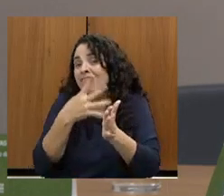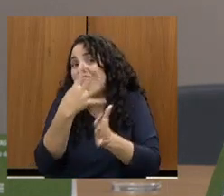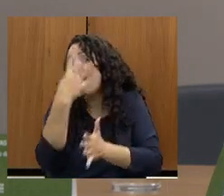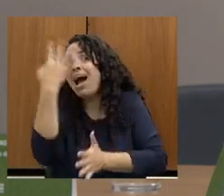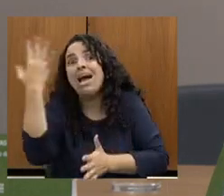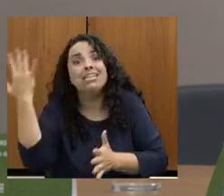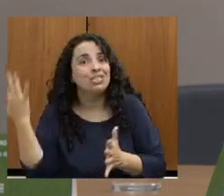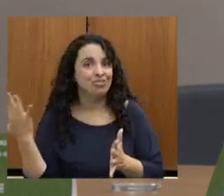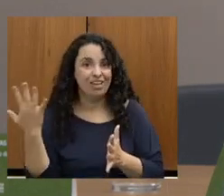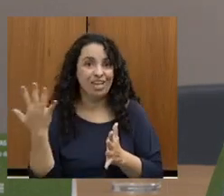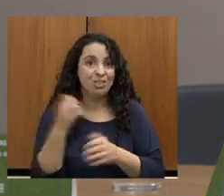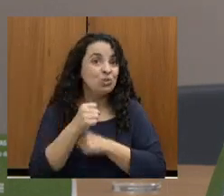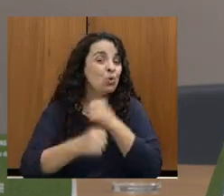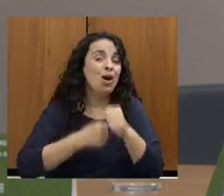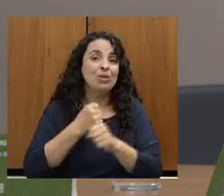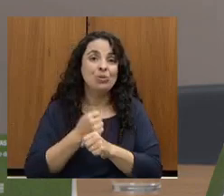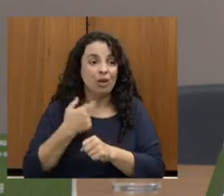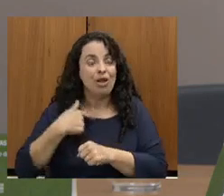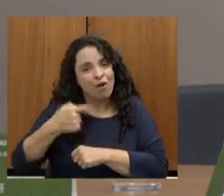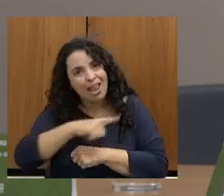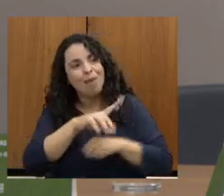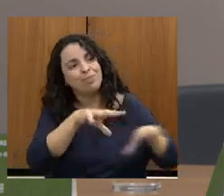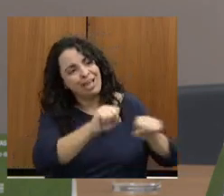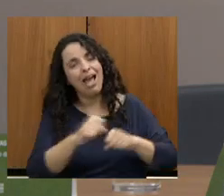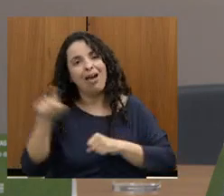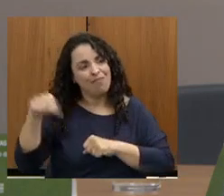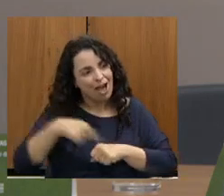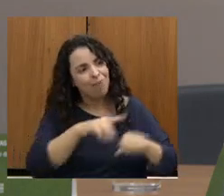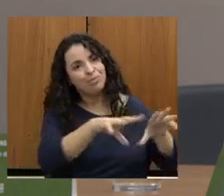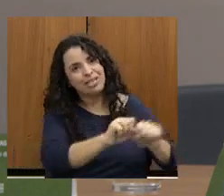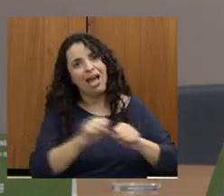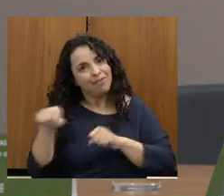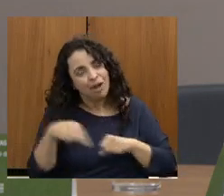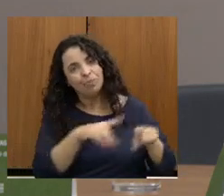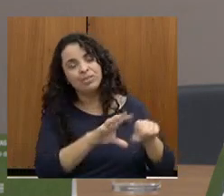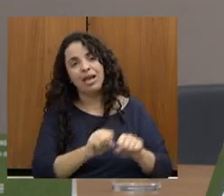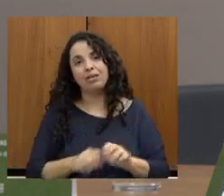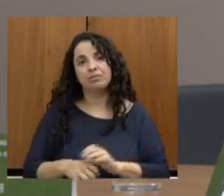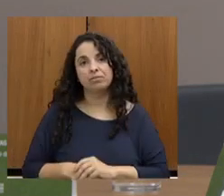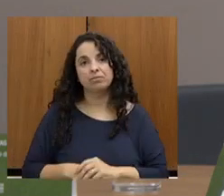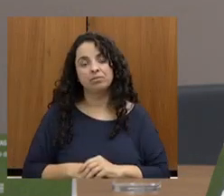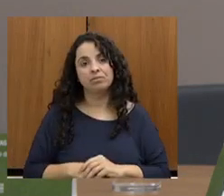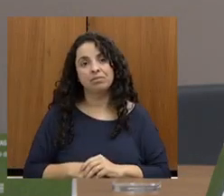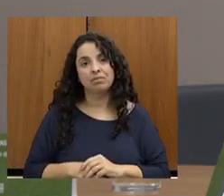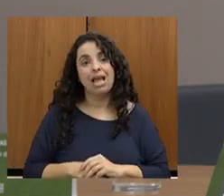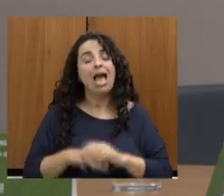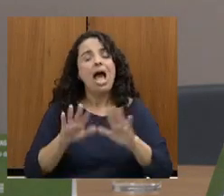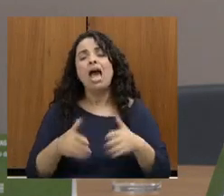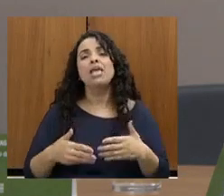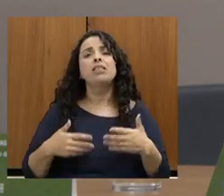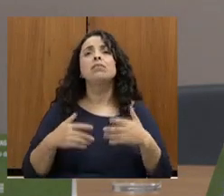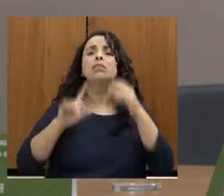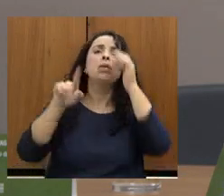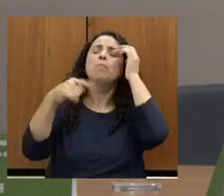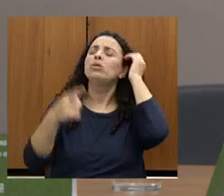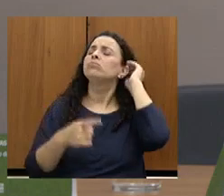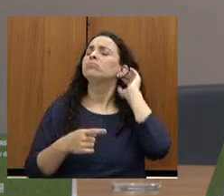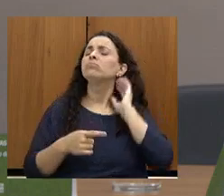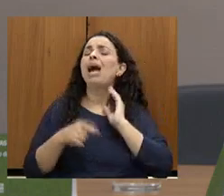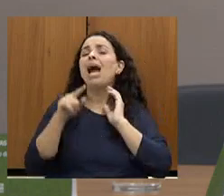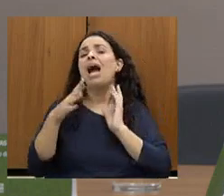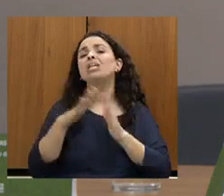Não sabemos. E aí me assusta a escola sempre tentar culpabilizar a crise, mas, espera aí, toda crise tem um motivo.